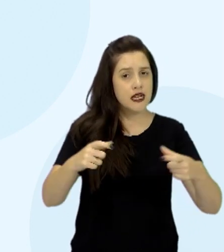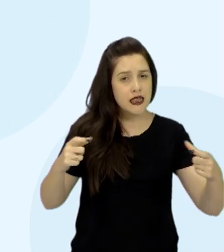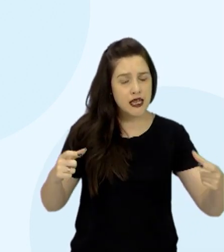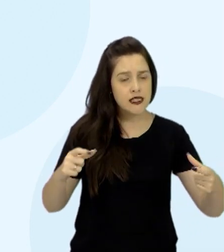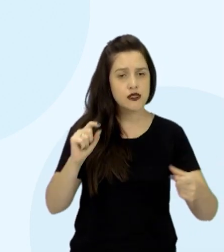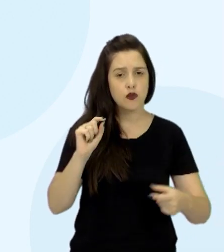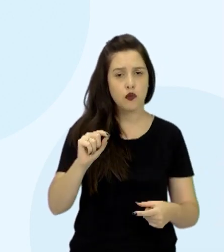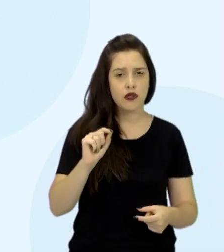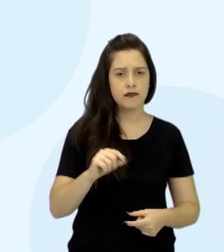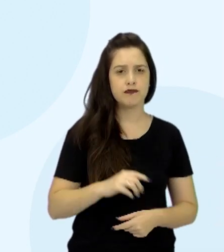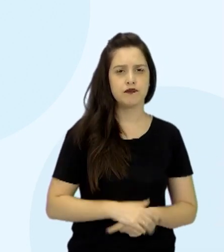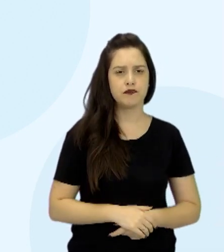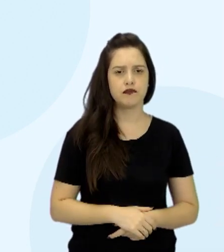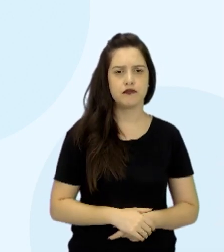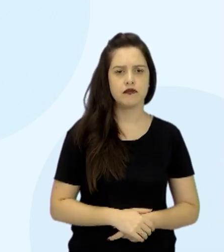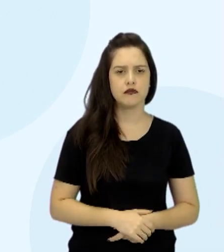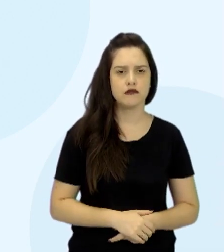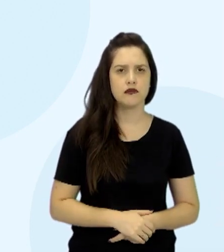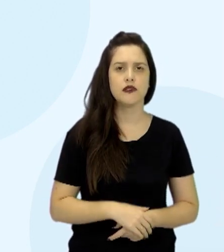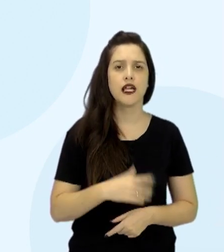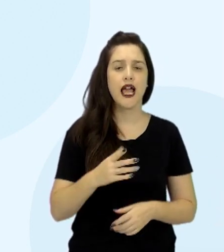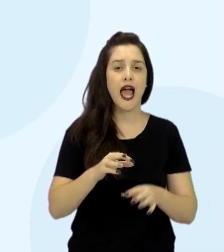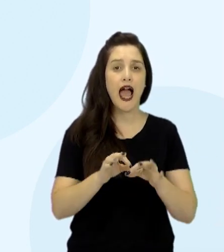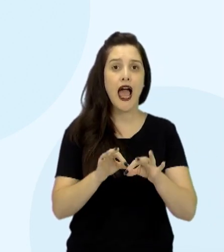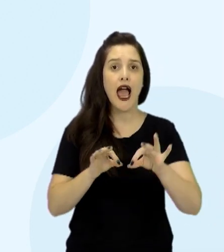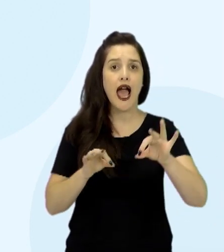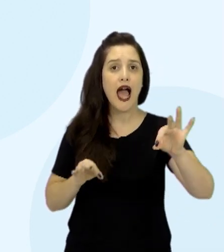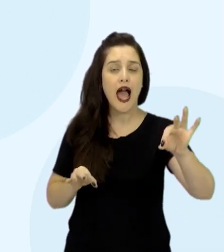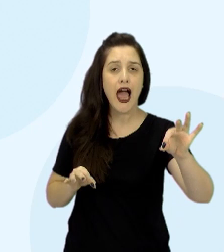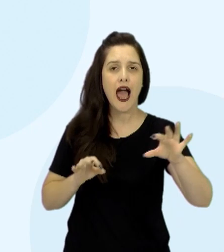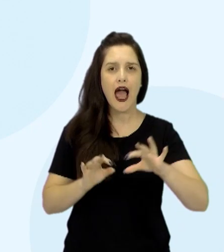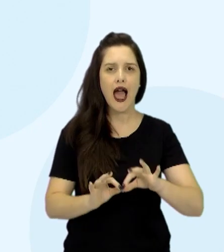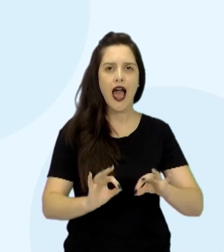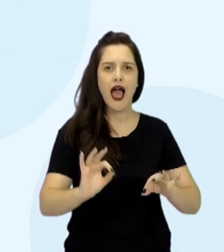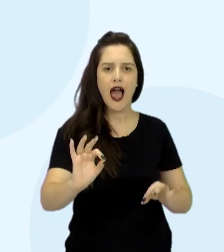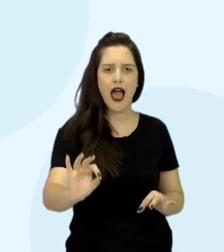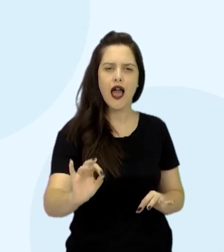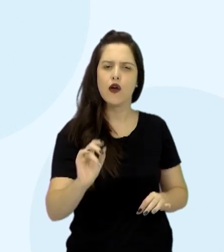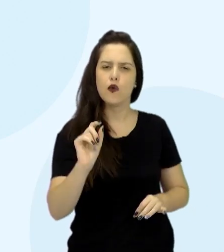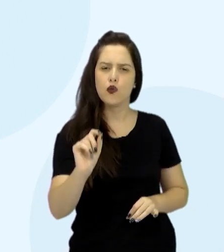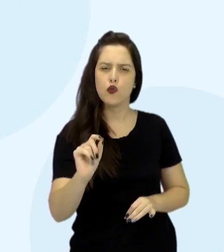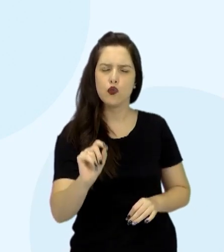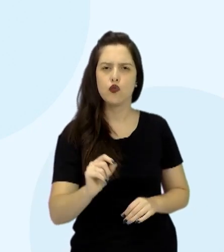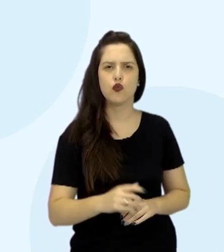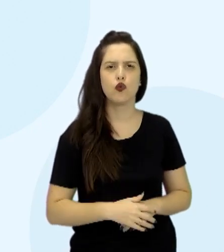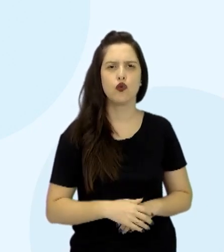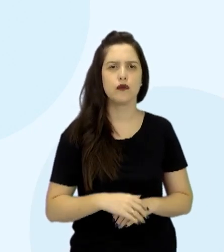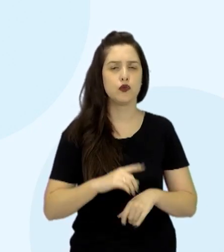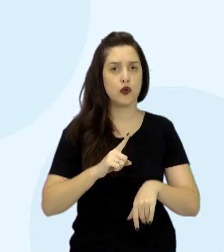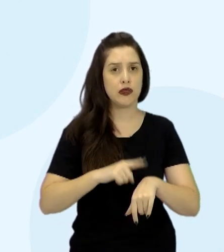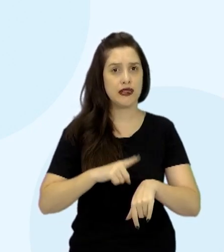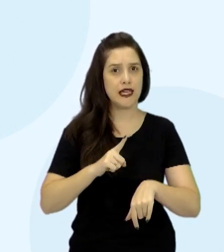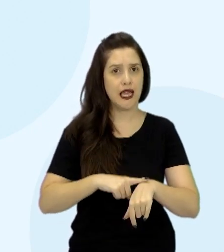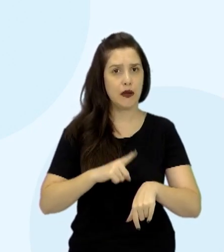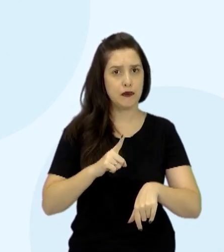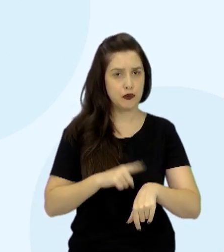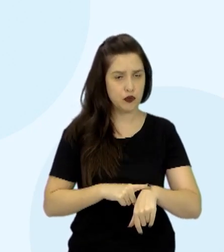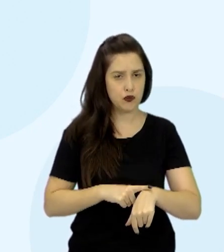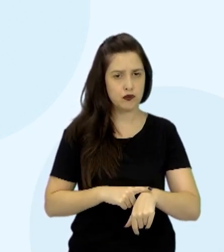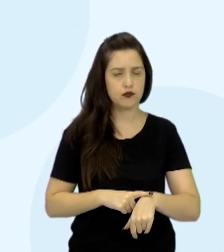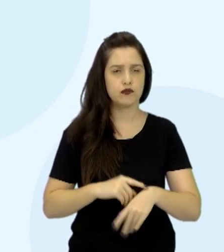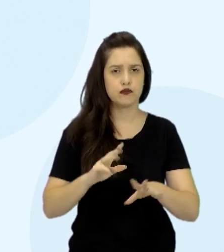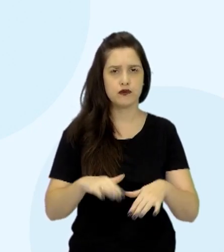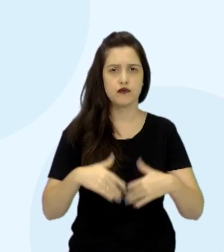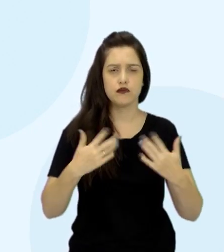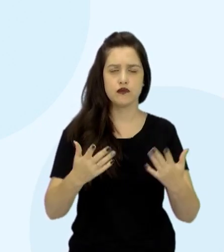veio? A distância, que é o quilômetro. E depois veio o quê? O tempo, que está em horas. Então,